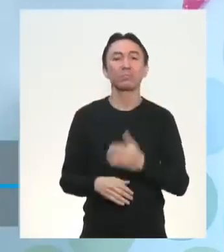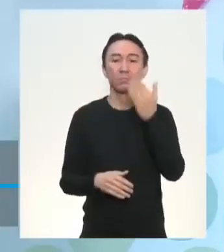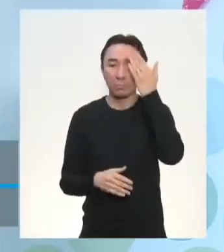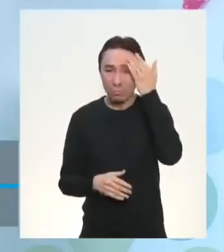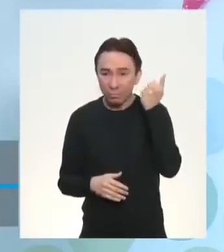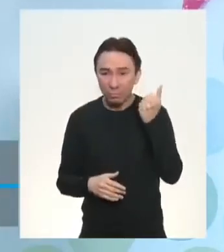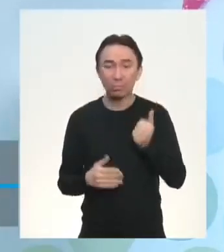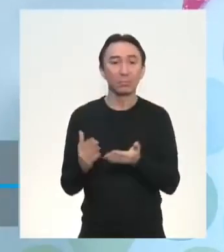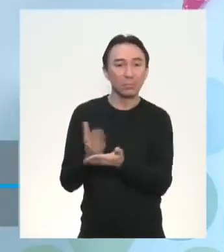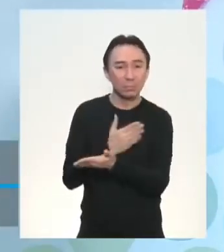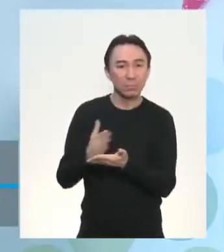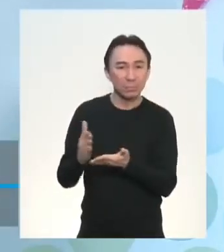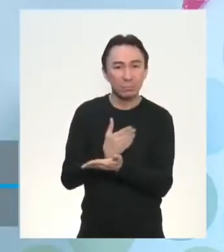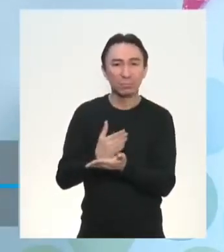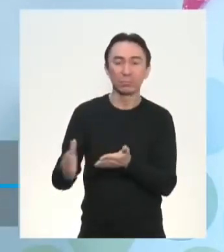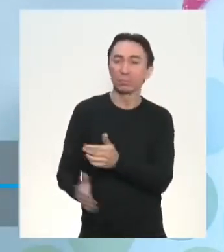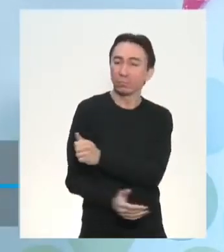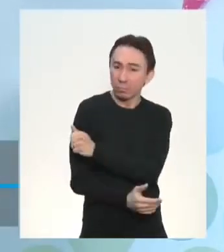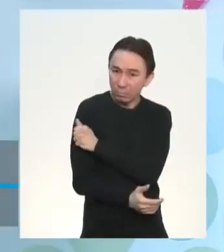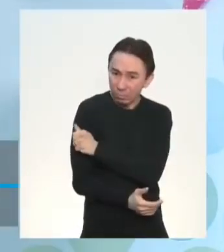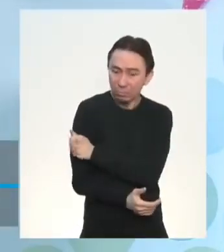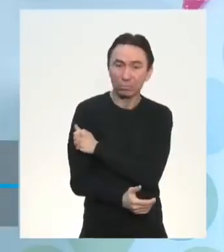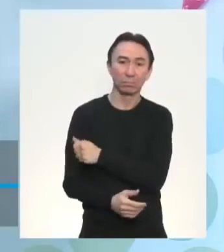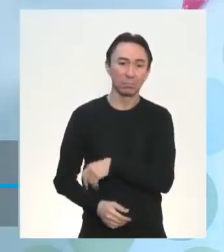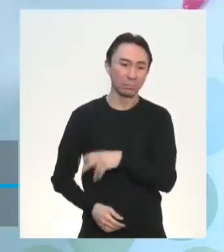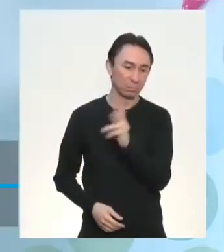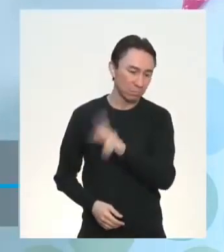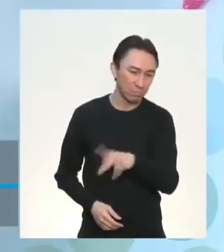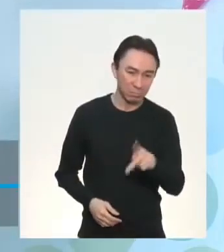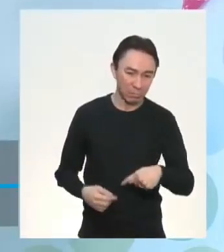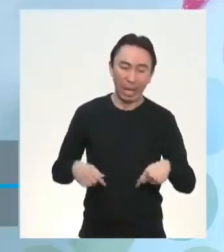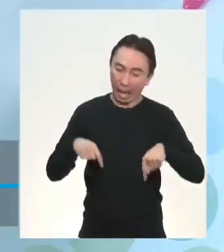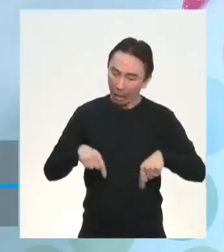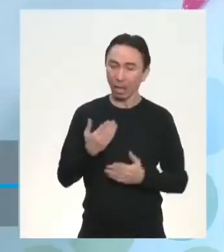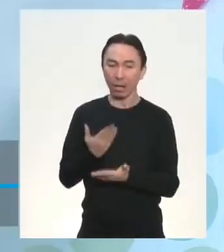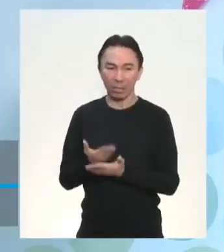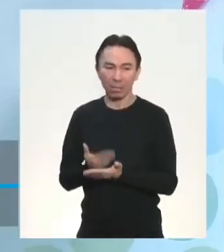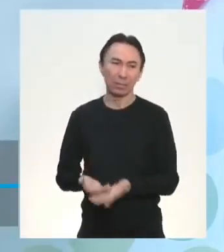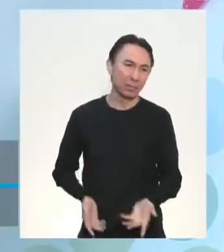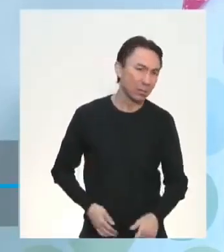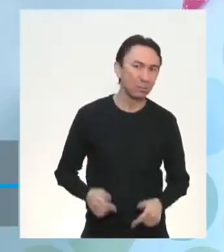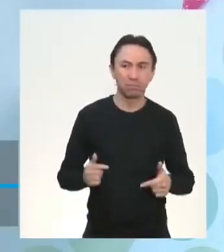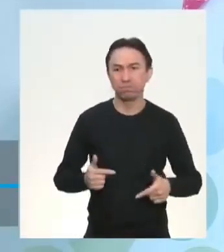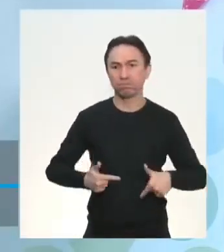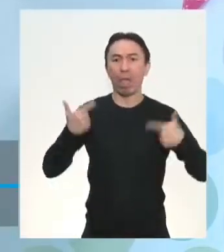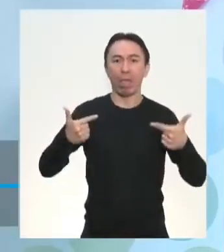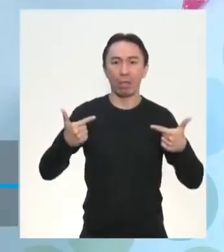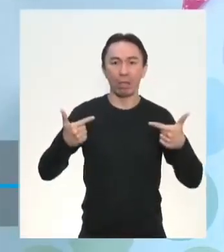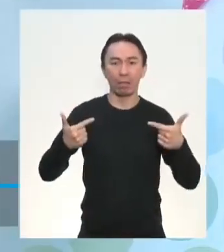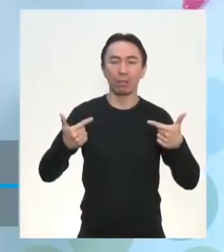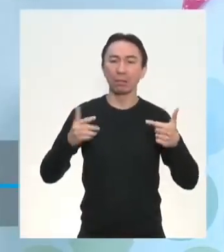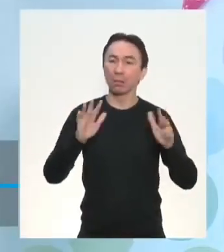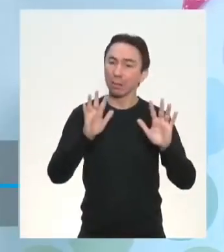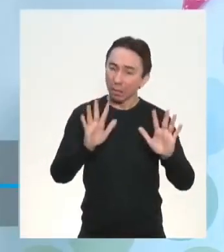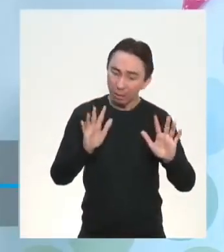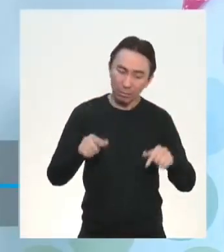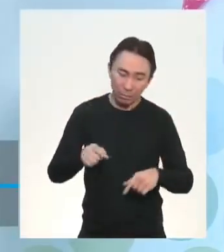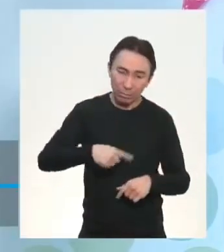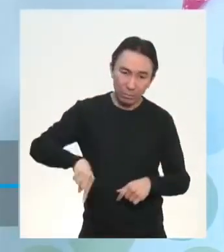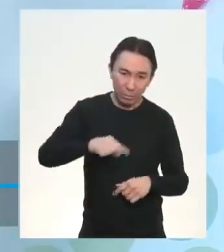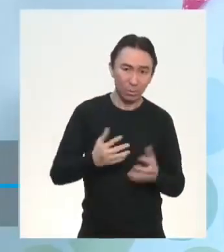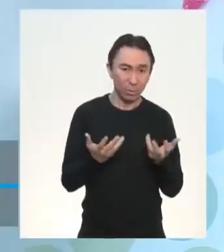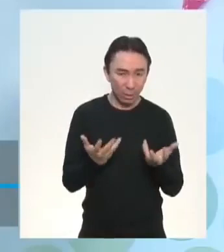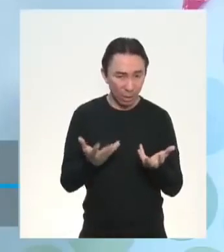professores, pode estar sendo chata a aula, mas essa não é a nossa intenção. Muito pelo contrário, é de atingir o máximo possível, e